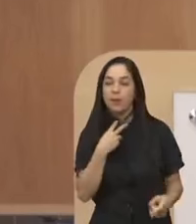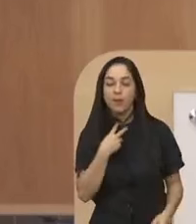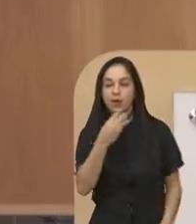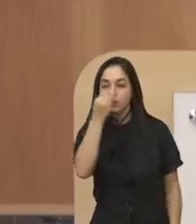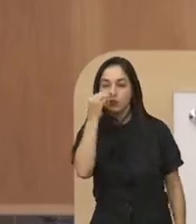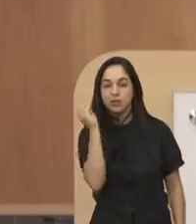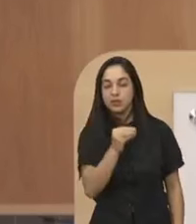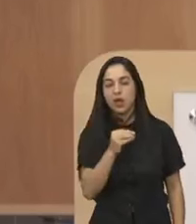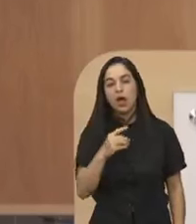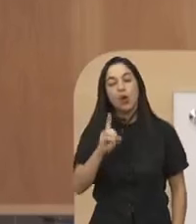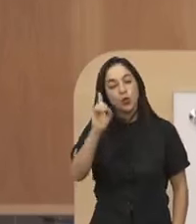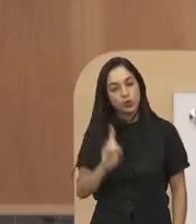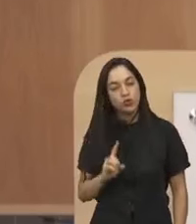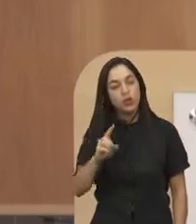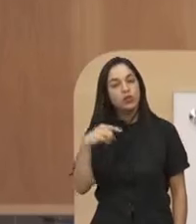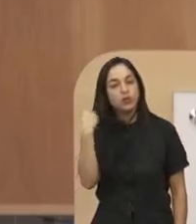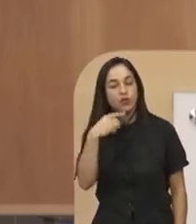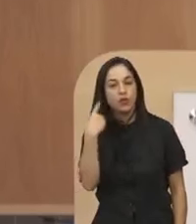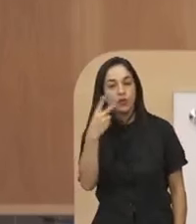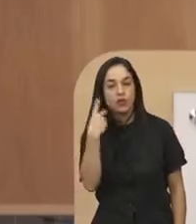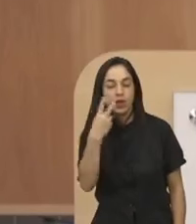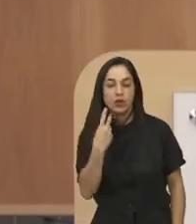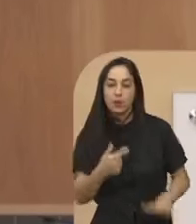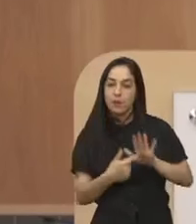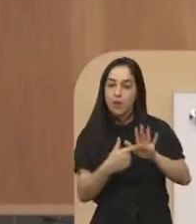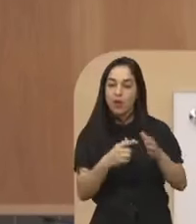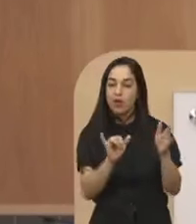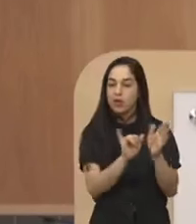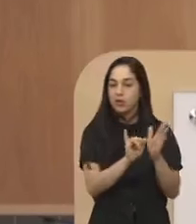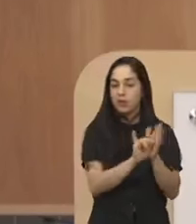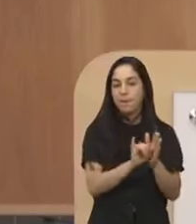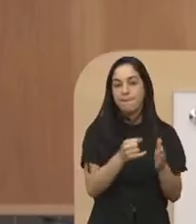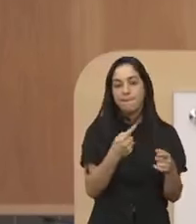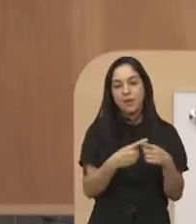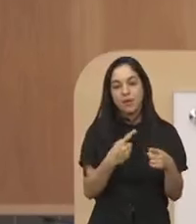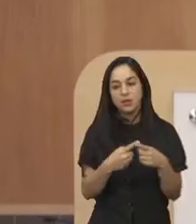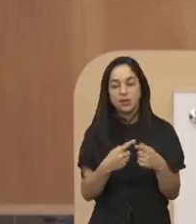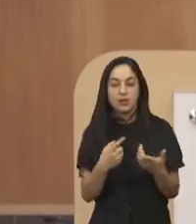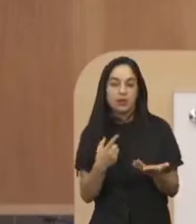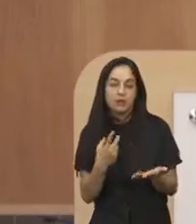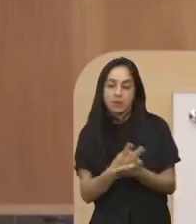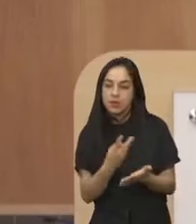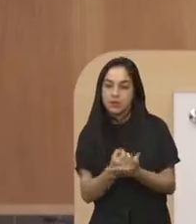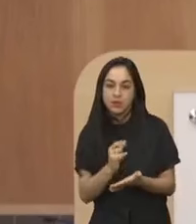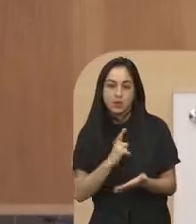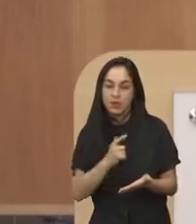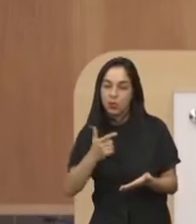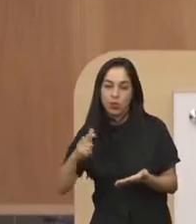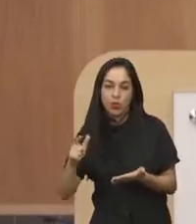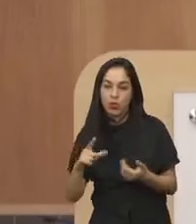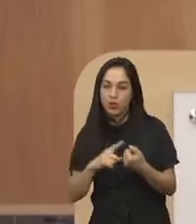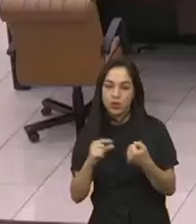vereador de destacar um inciso, ainda que tenha um outro artigo correlato que tenha previsão de despesa ali em relação a ele.